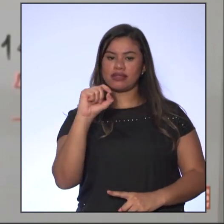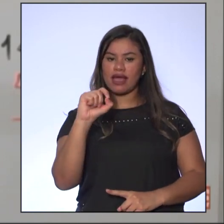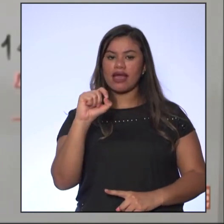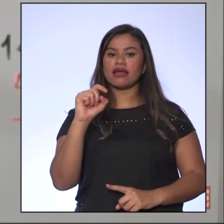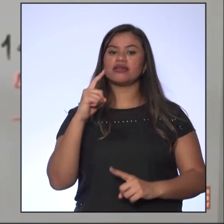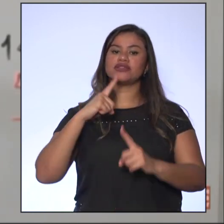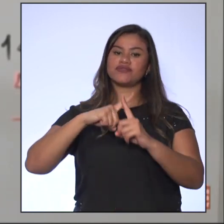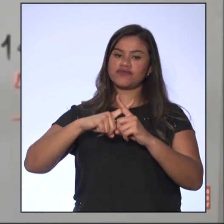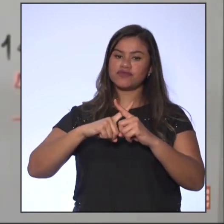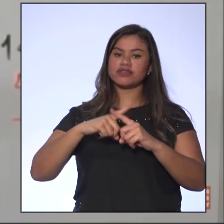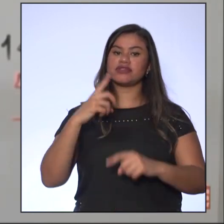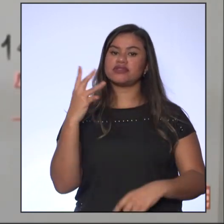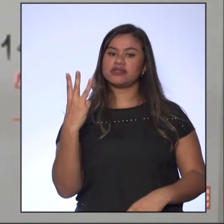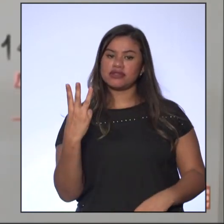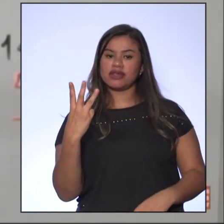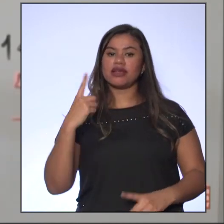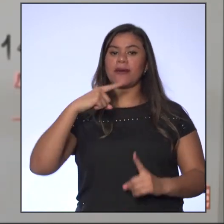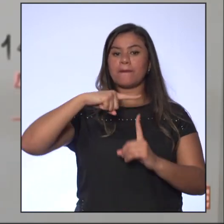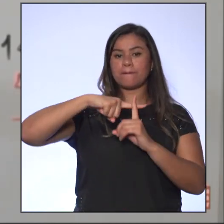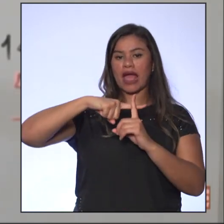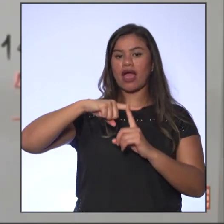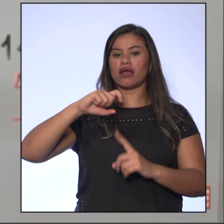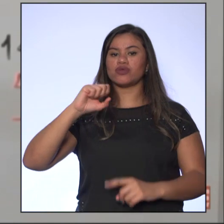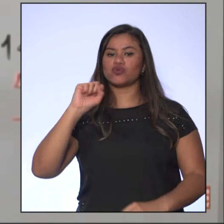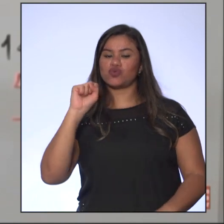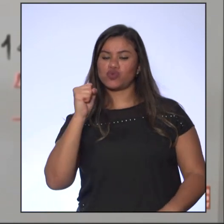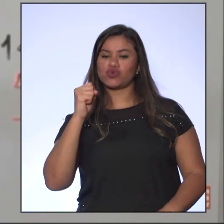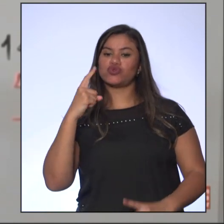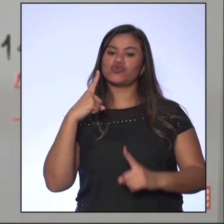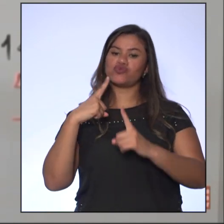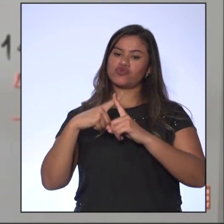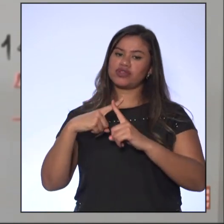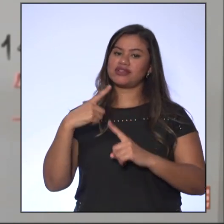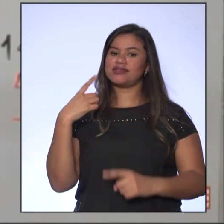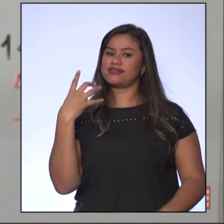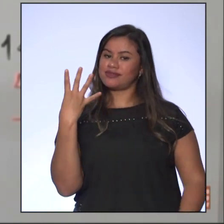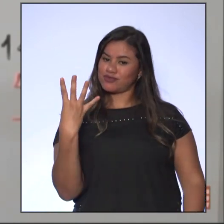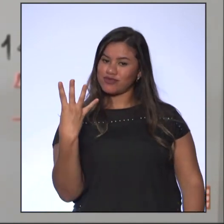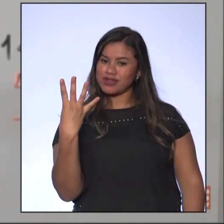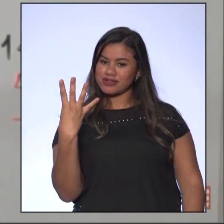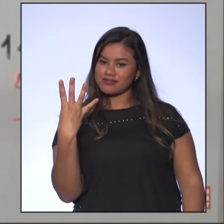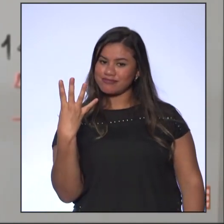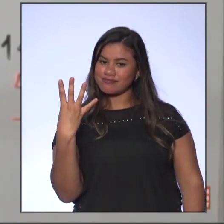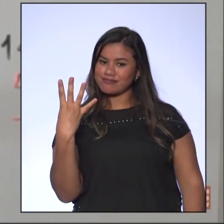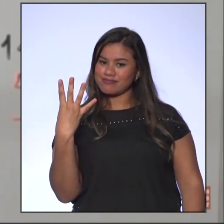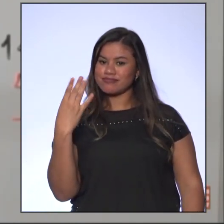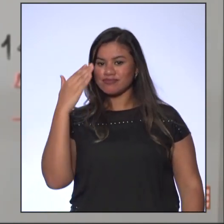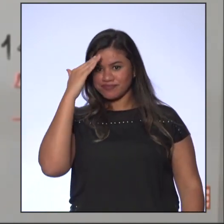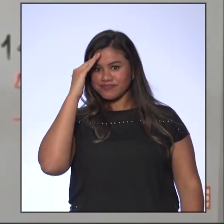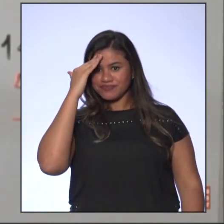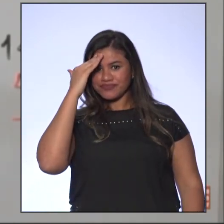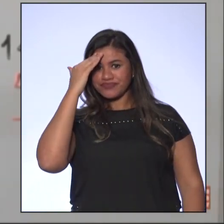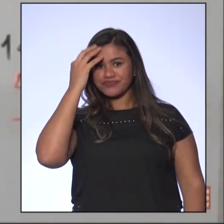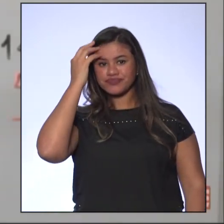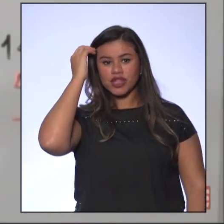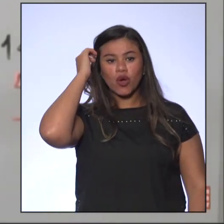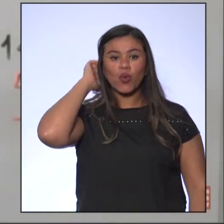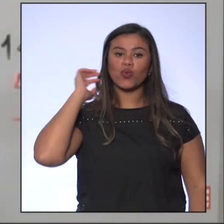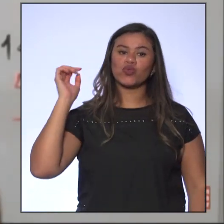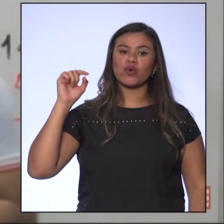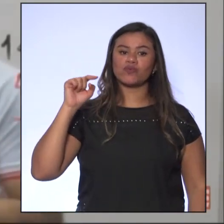E divide isso aqui pela soma dos pesos. Deixa eu ver se você entendeu. Dá uma olhada